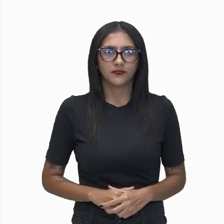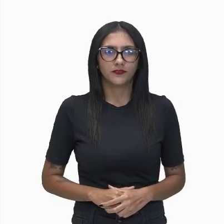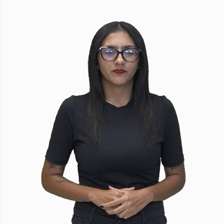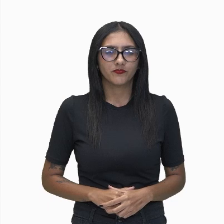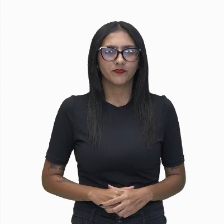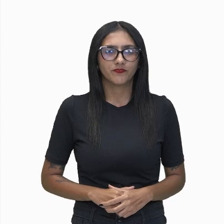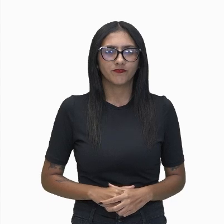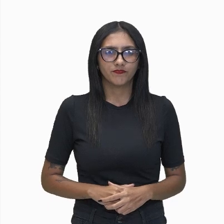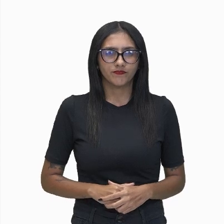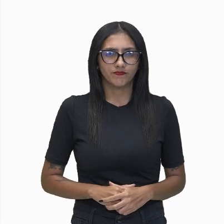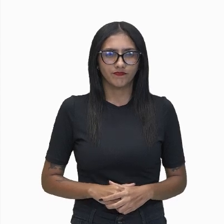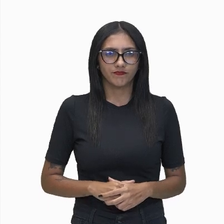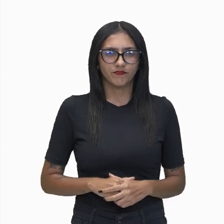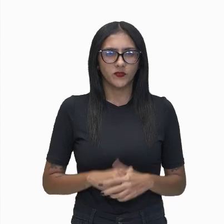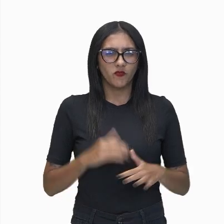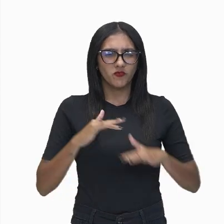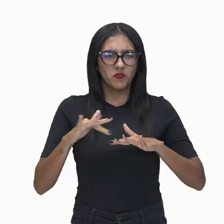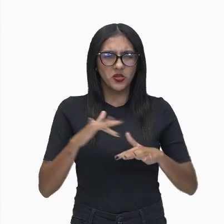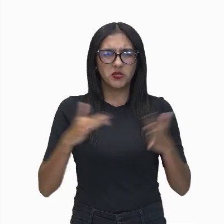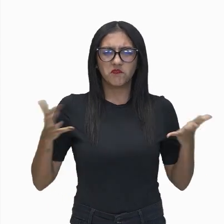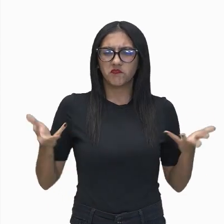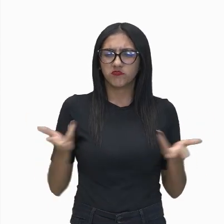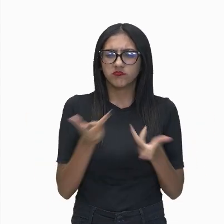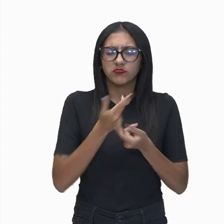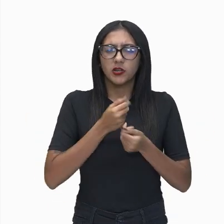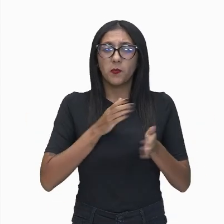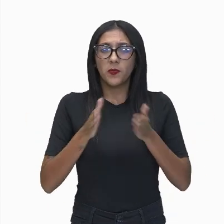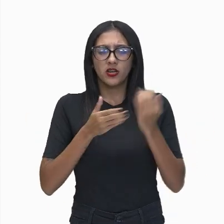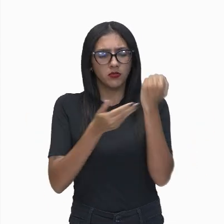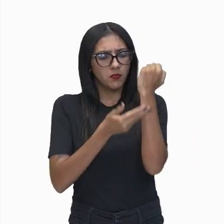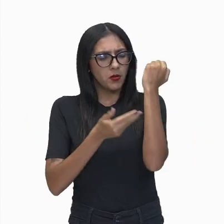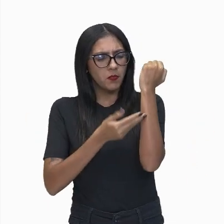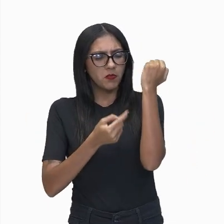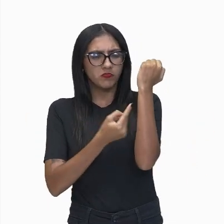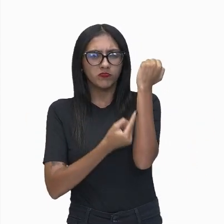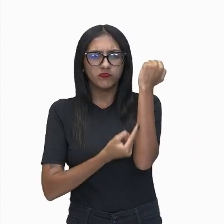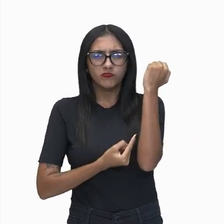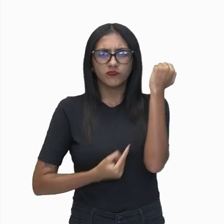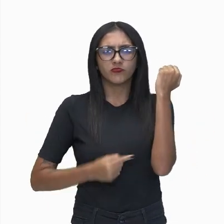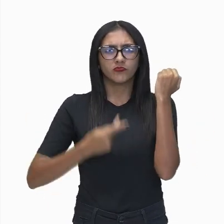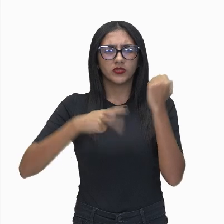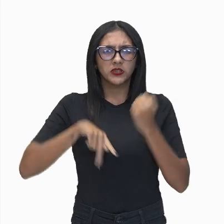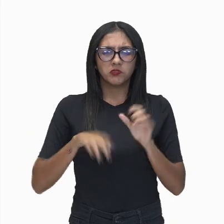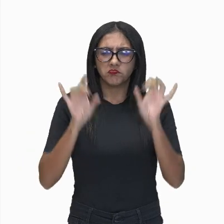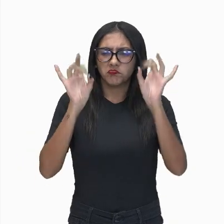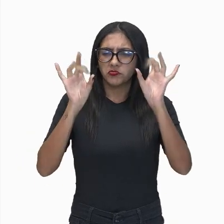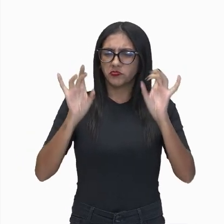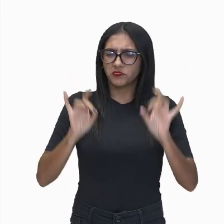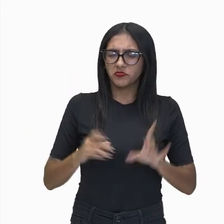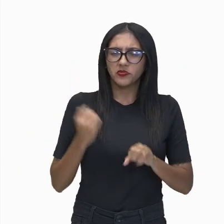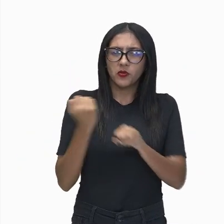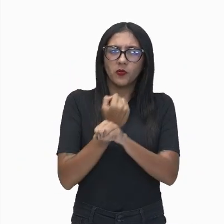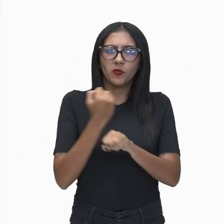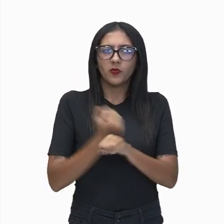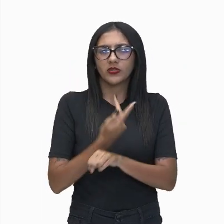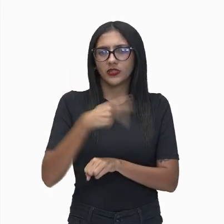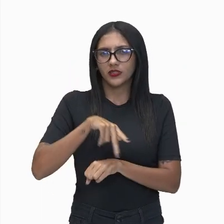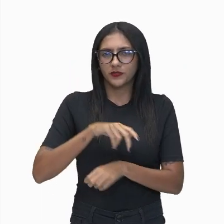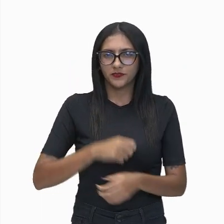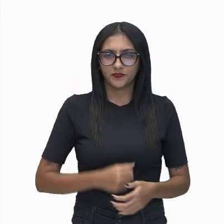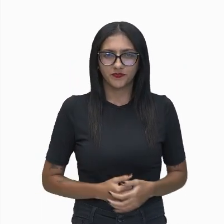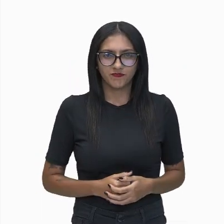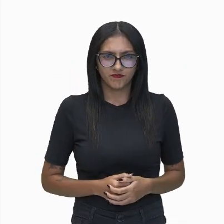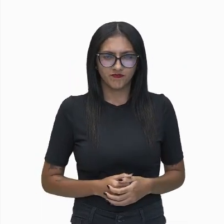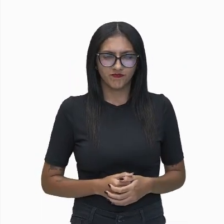Movimento cheio de charme. Durante o ciclo da borracha, urbanização em grande luxo construíram em Manaus. Em estilo